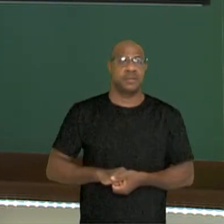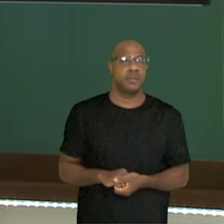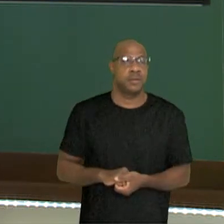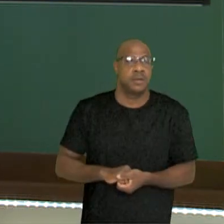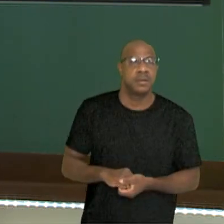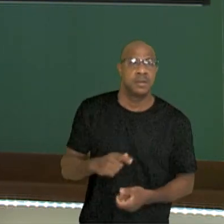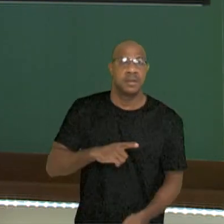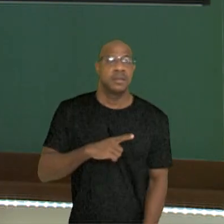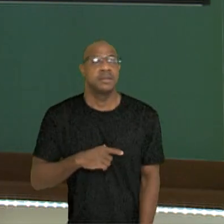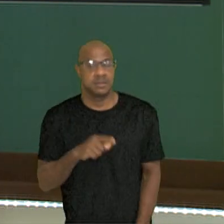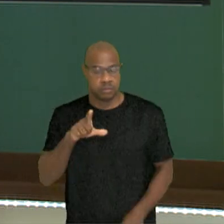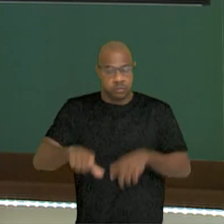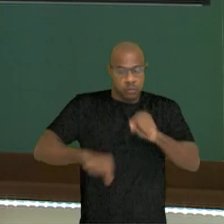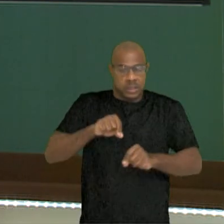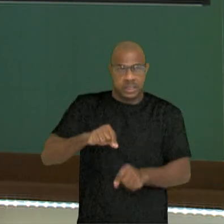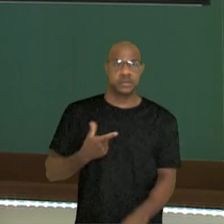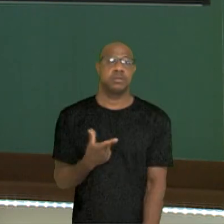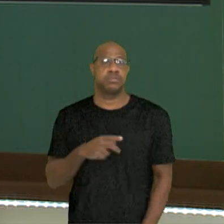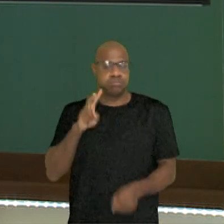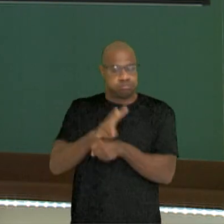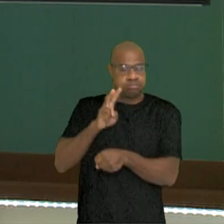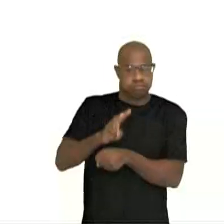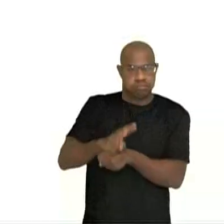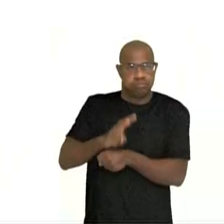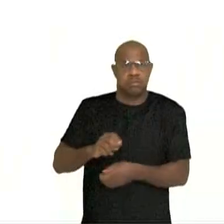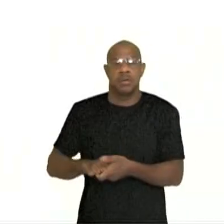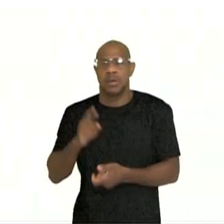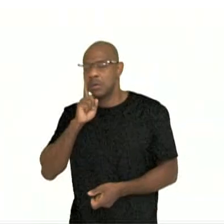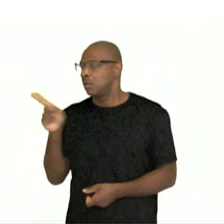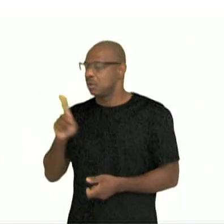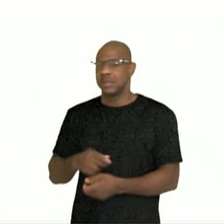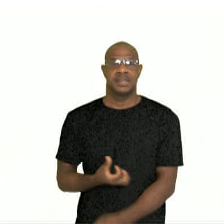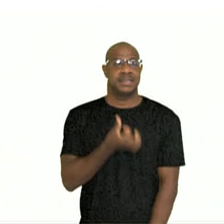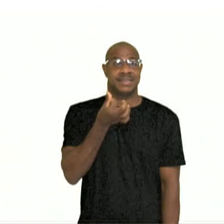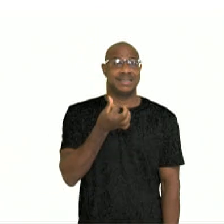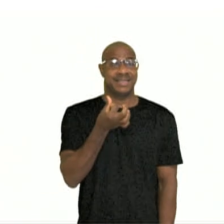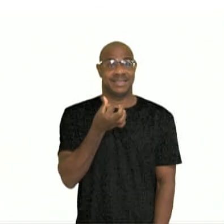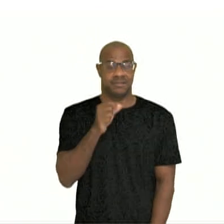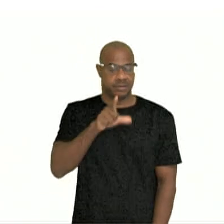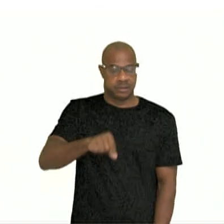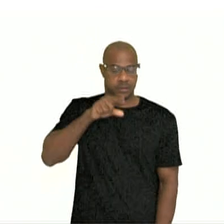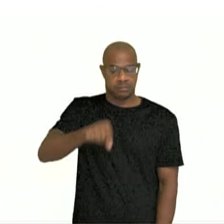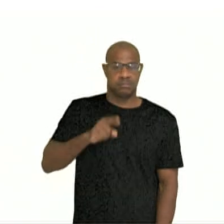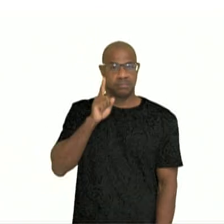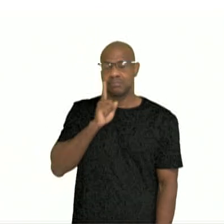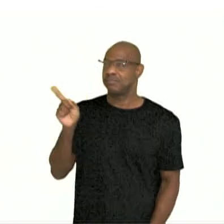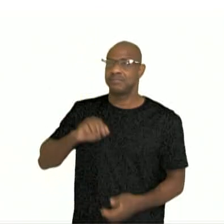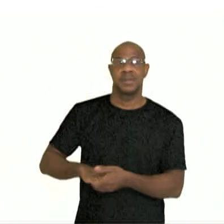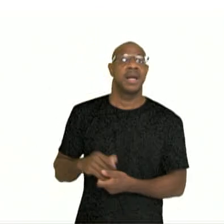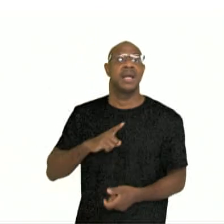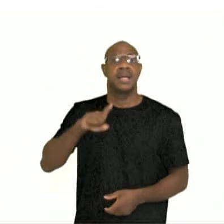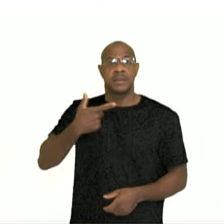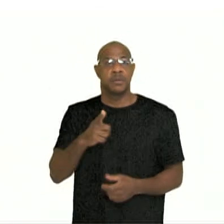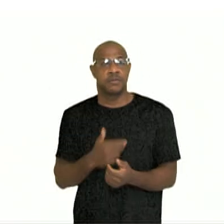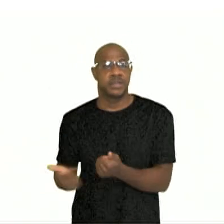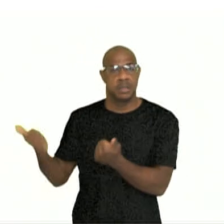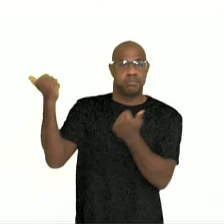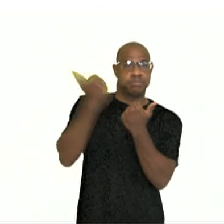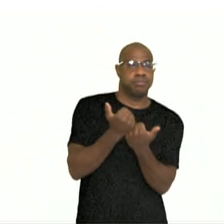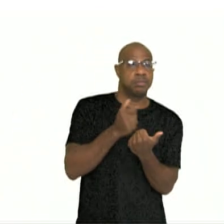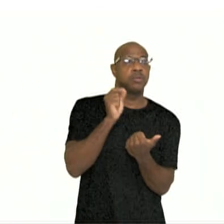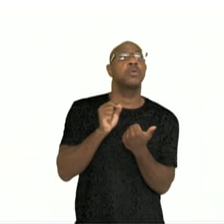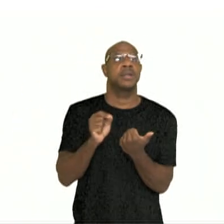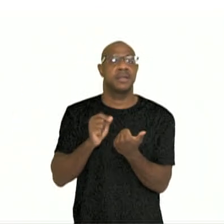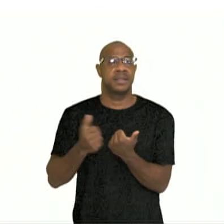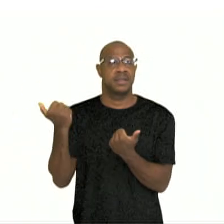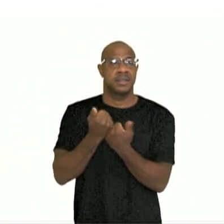cônsul por 6 vezes, o cargo ele vai ser ocupado pelo general Lúcio Sila ou Sula, né, pessoal? A gente tem essas duas nomenclaturas, né,